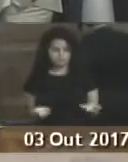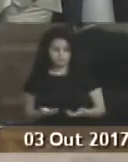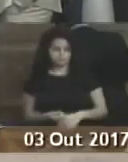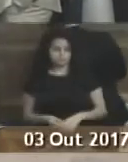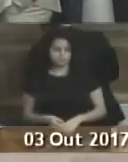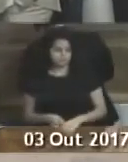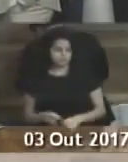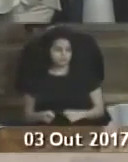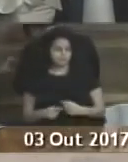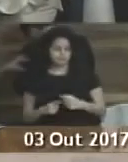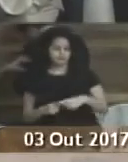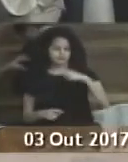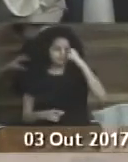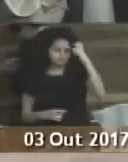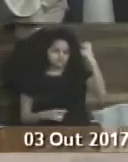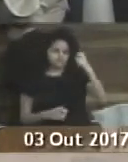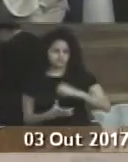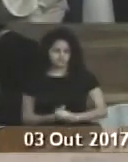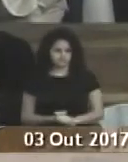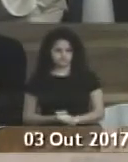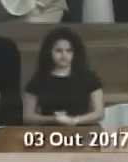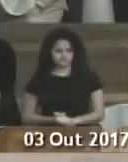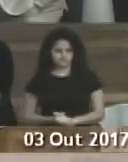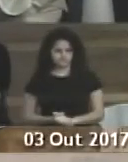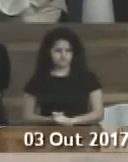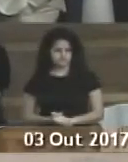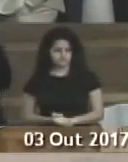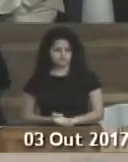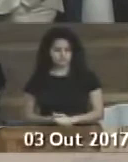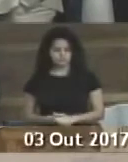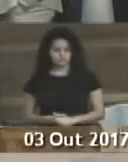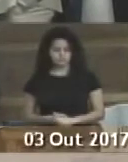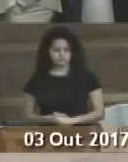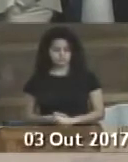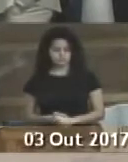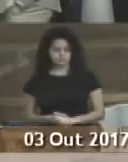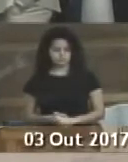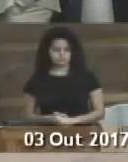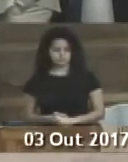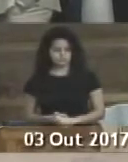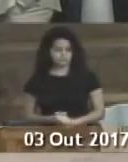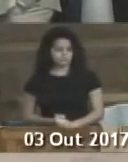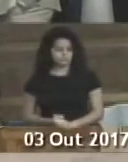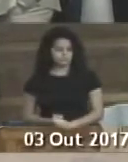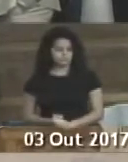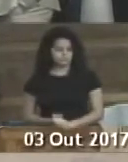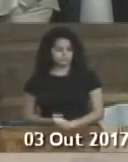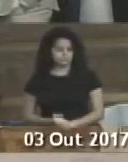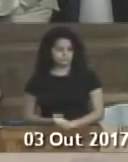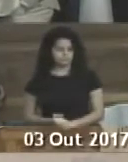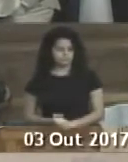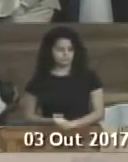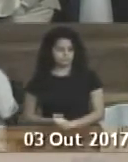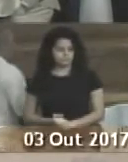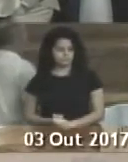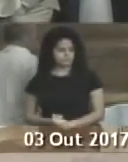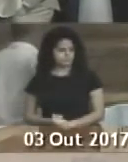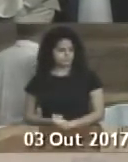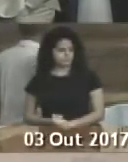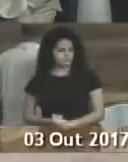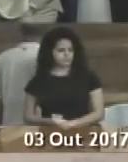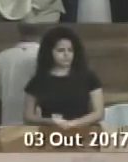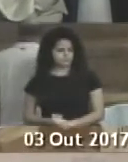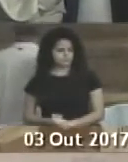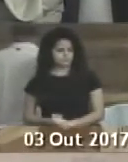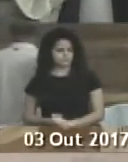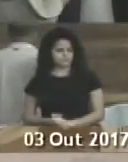conhecimento de mar com os conhecimentos científicos, principalmente da oceanografia física, lendo as ondulações